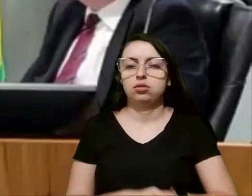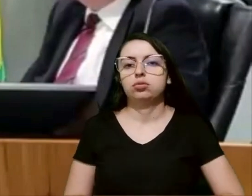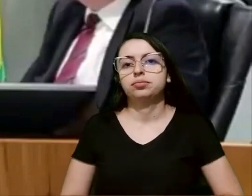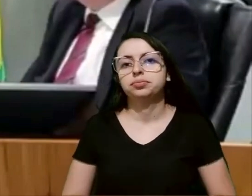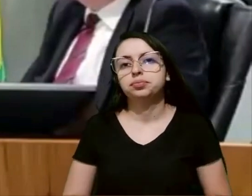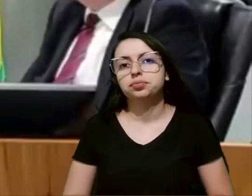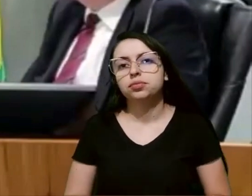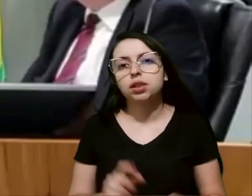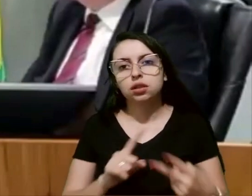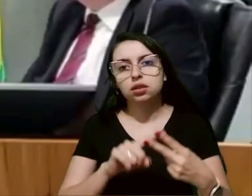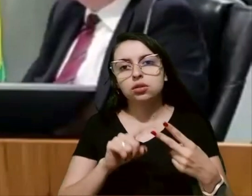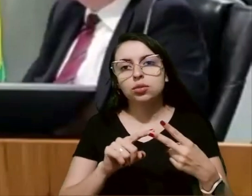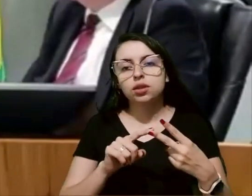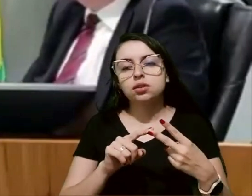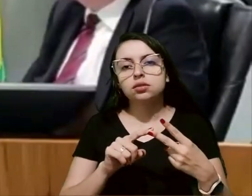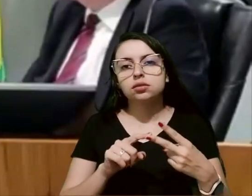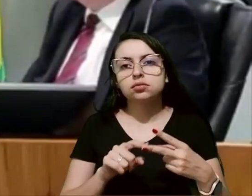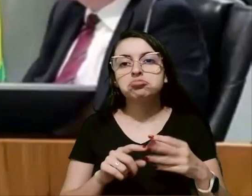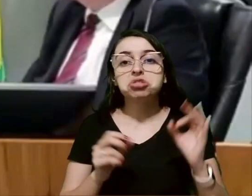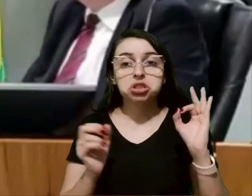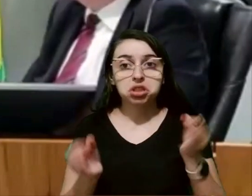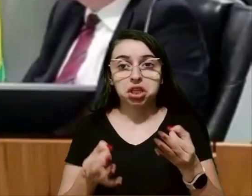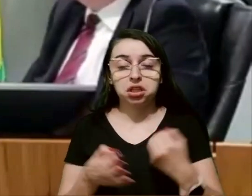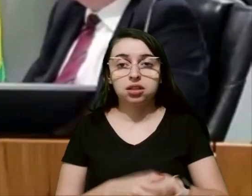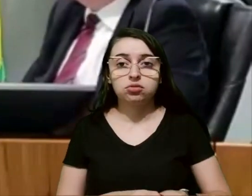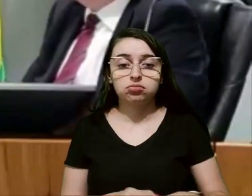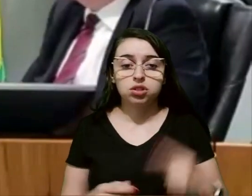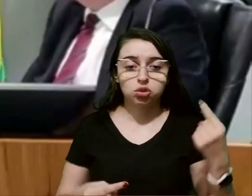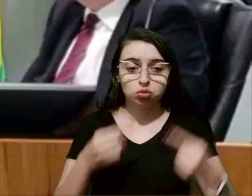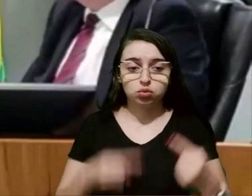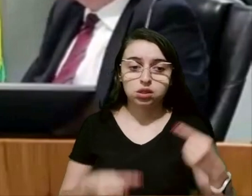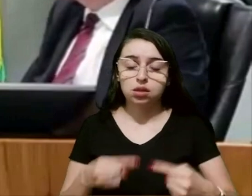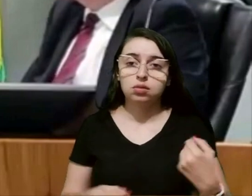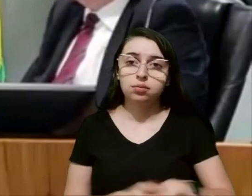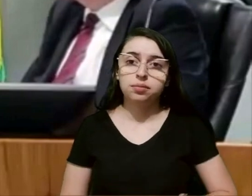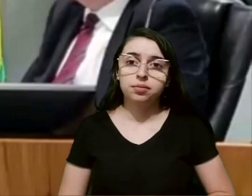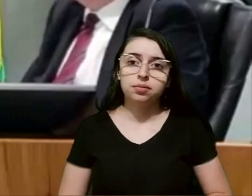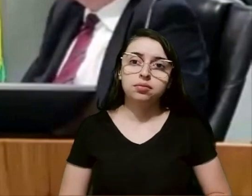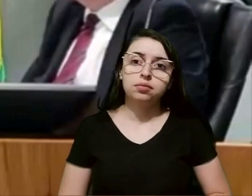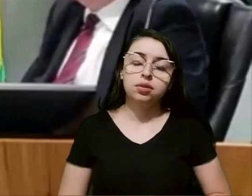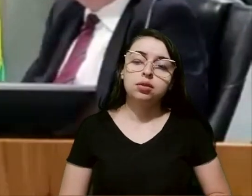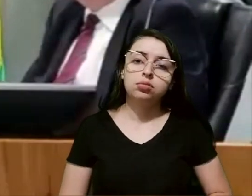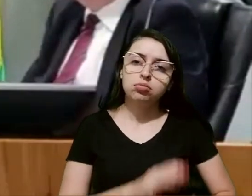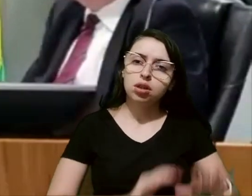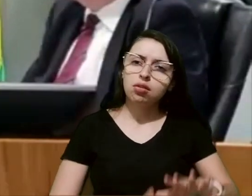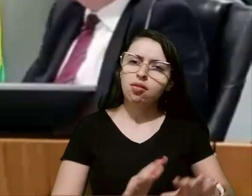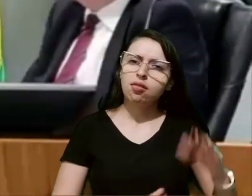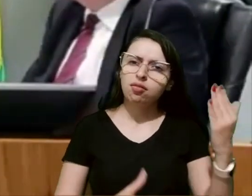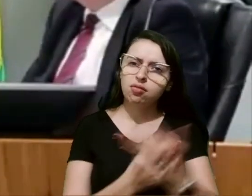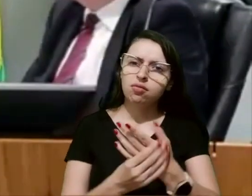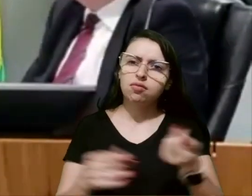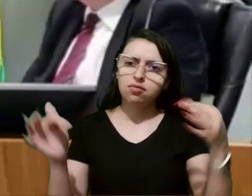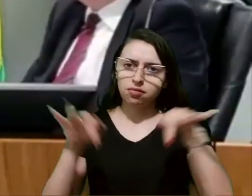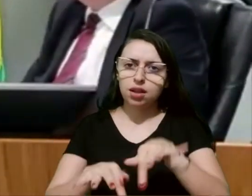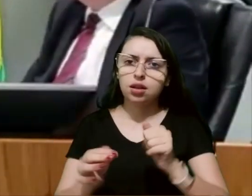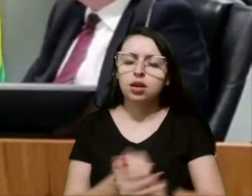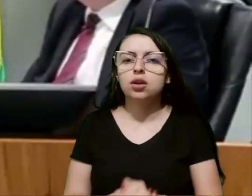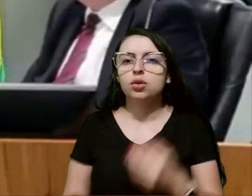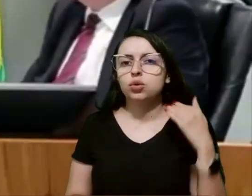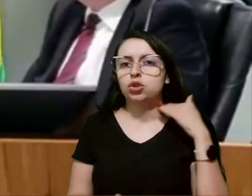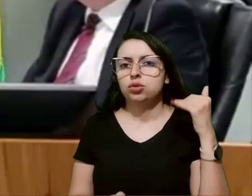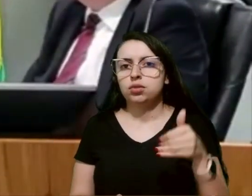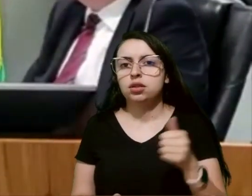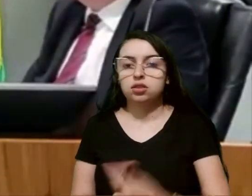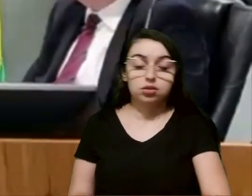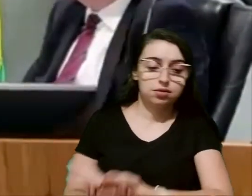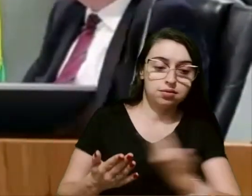Vamos colocar assim. Então, que existem 2 potenciais razões em discussão e que elas têm que ser preservadas até o fim do processo. Então, se